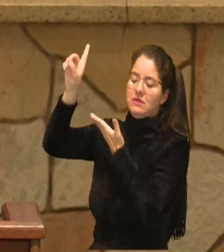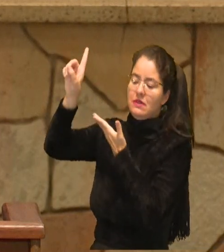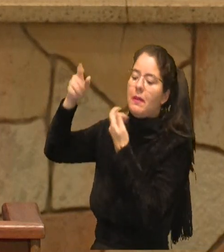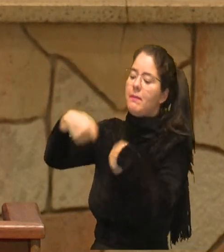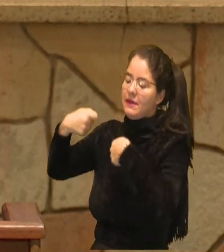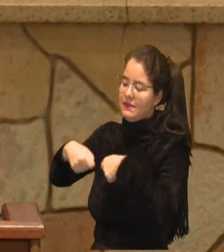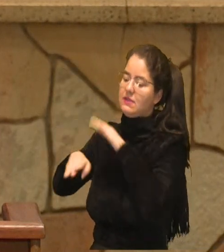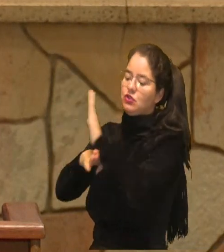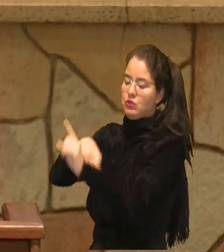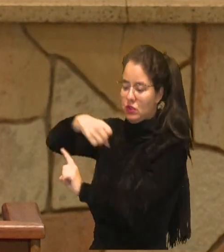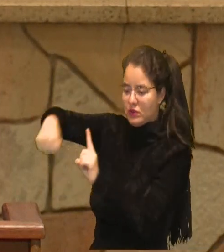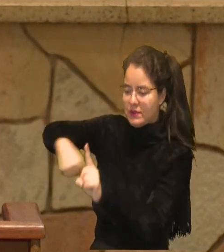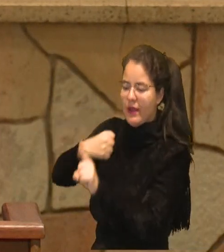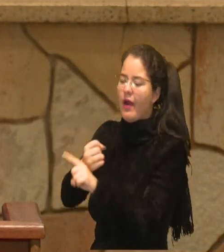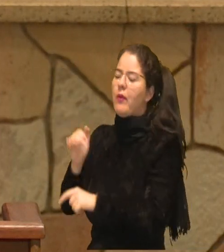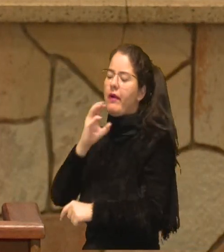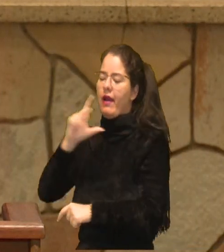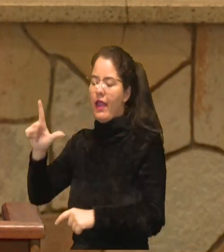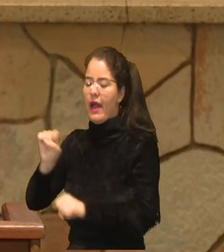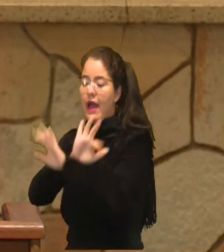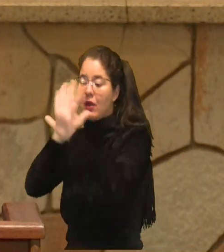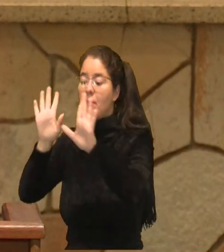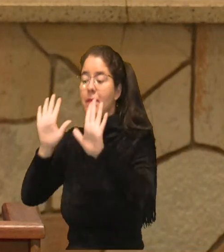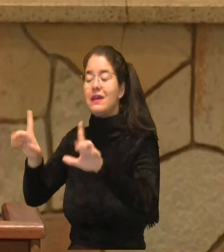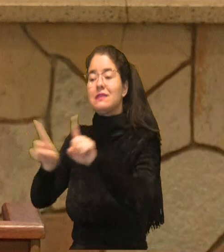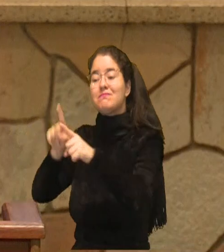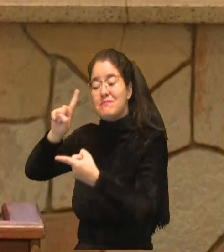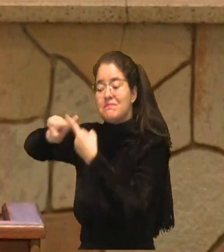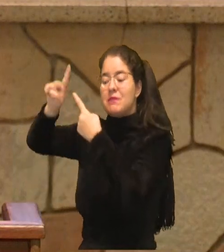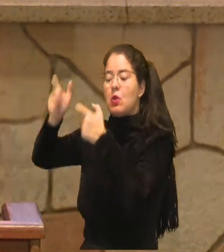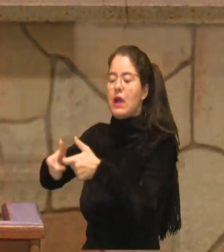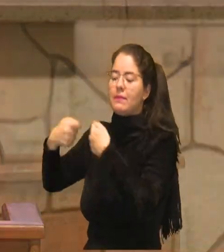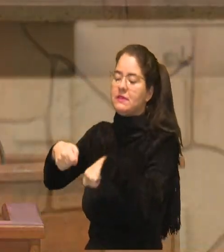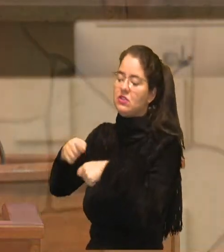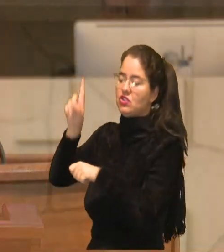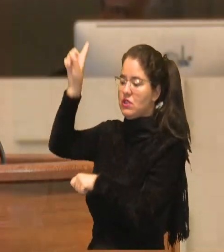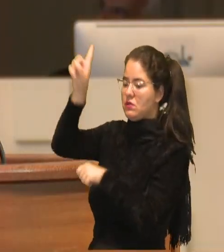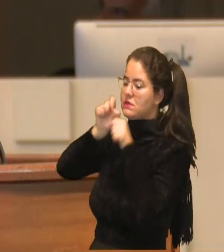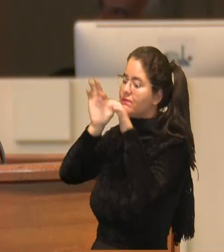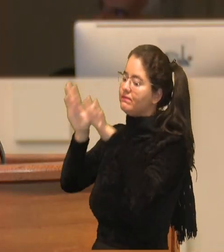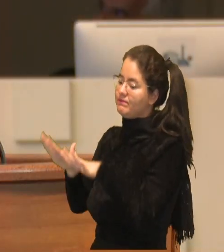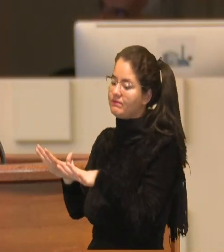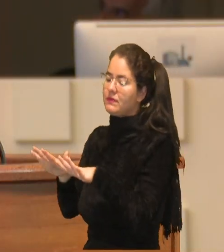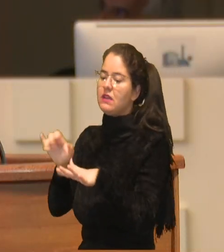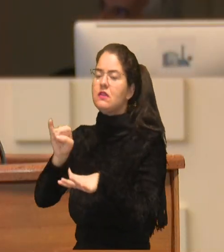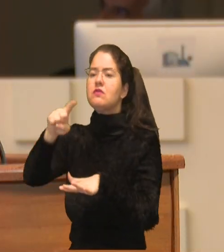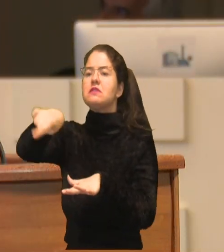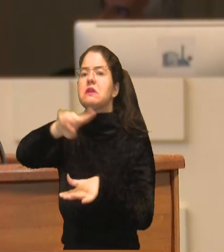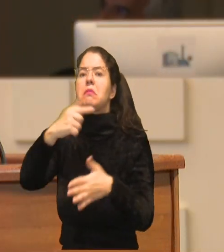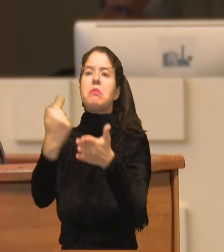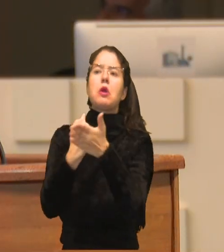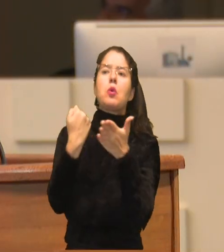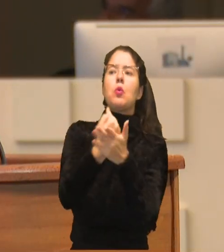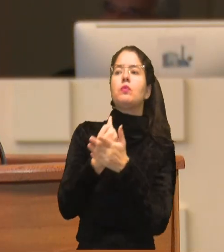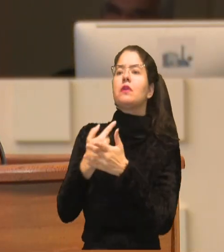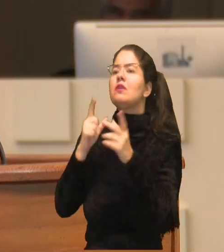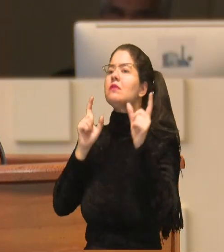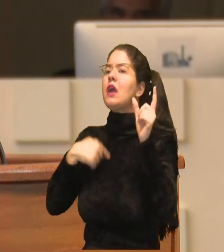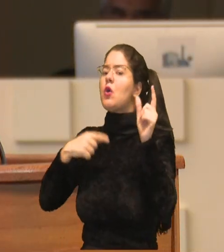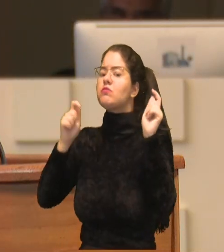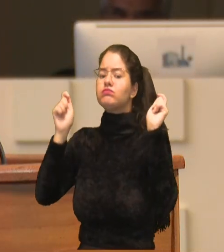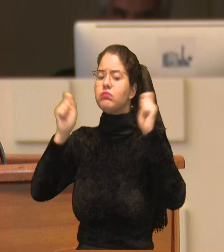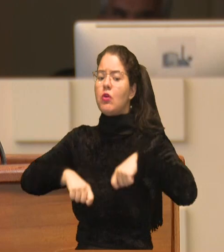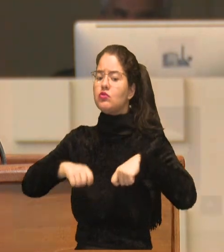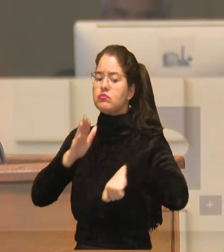do Senhor Jesus Cristo. Portanto, faça parte dessa obra. E se você se perguntar o que posso fazer por missões, lembre que